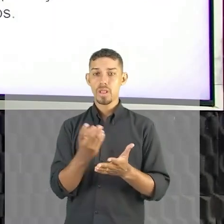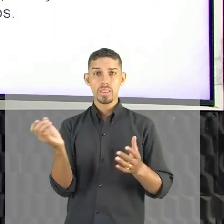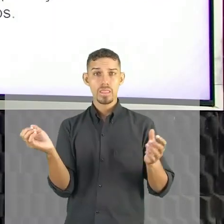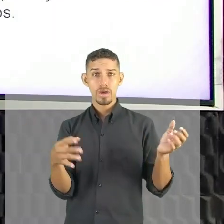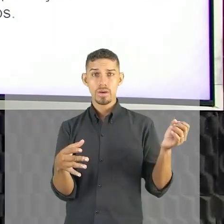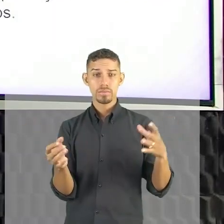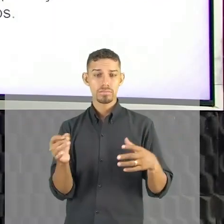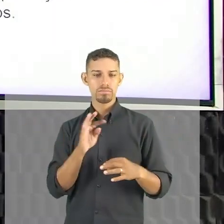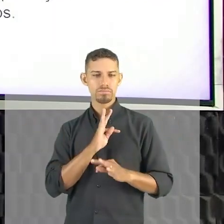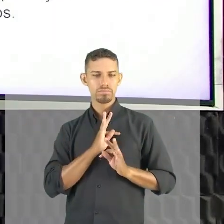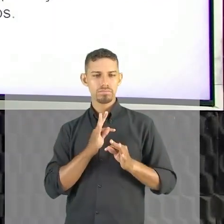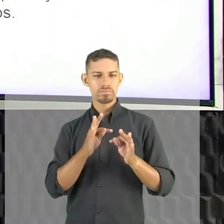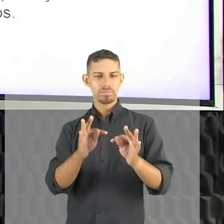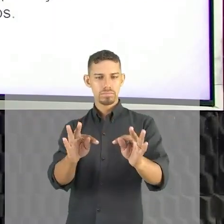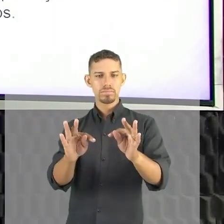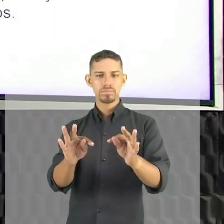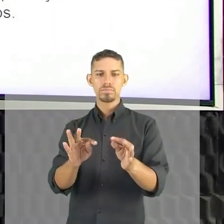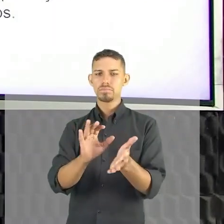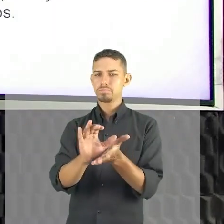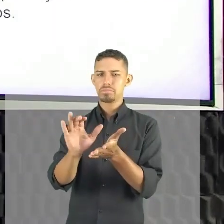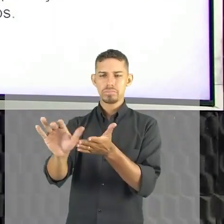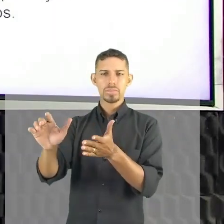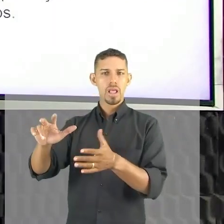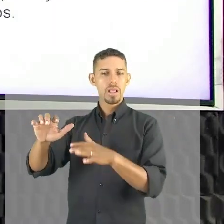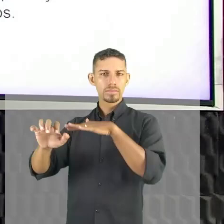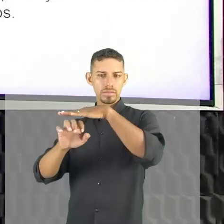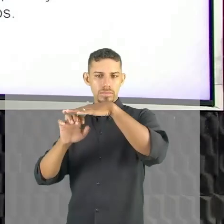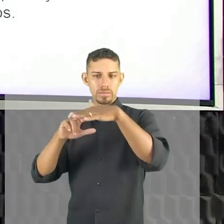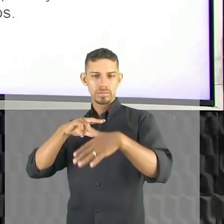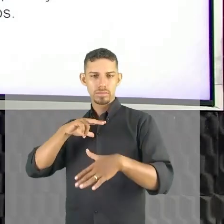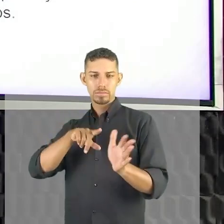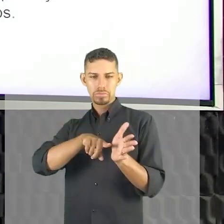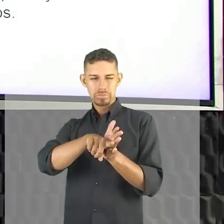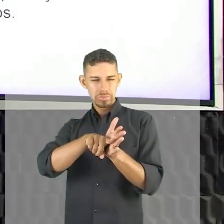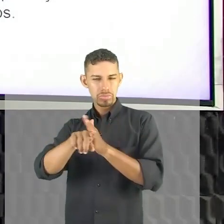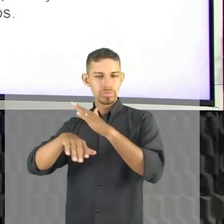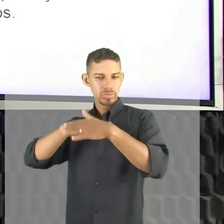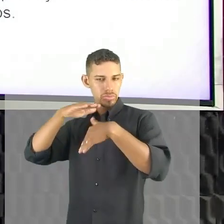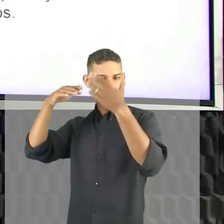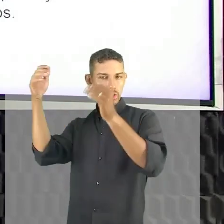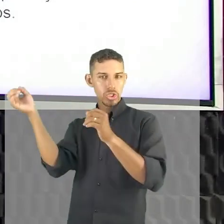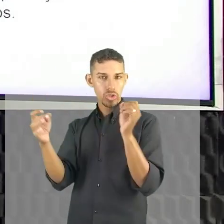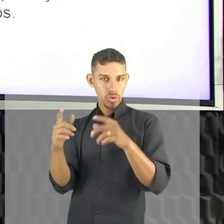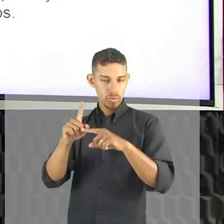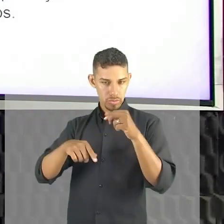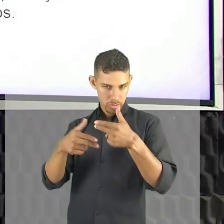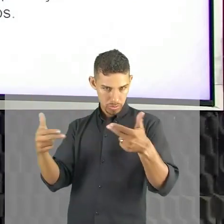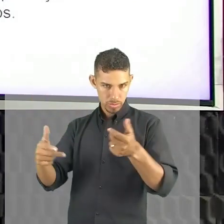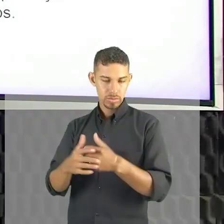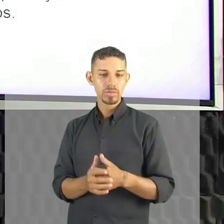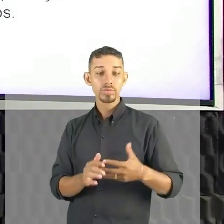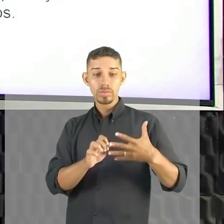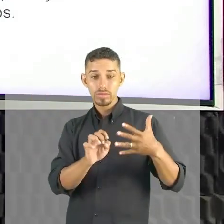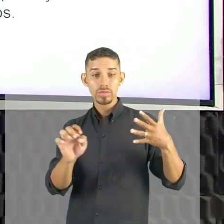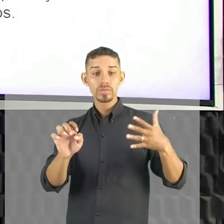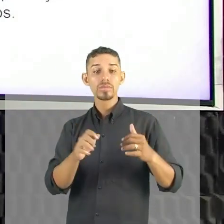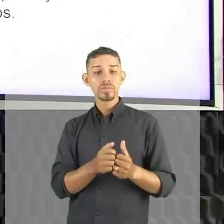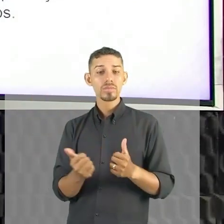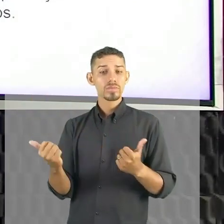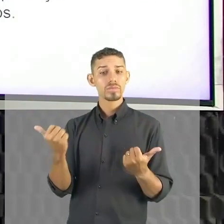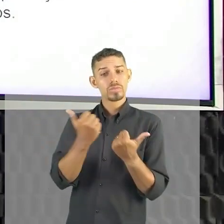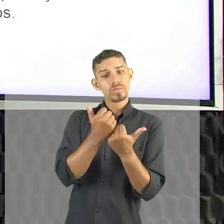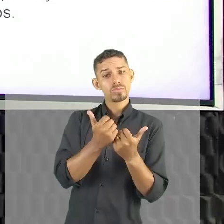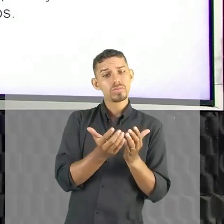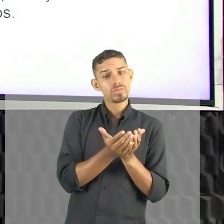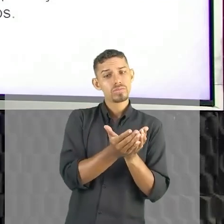inovações tecnológicas, resultando dos gastos das empresas privadas em pesquisa e desenvolvimento de novos produtos. E E a letra E, a substituição de importações